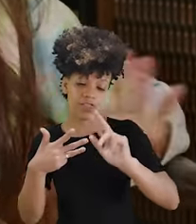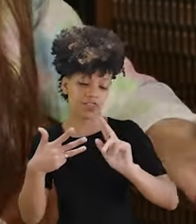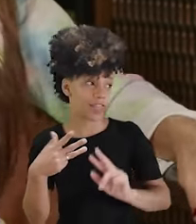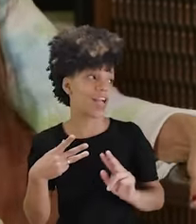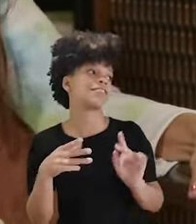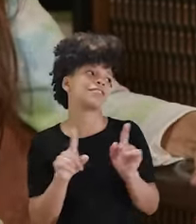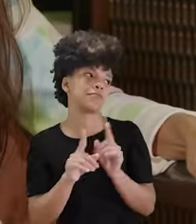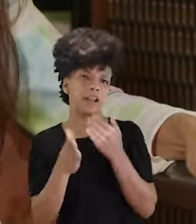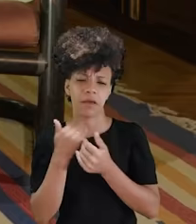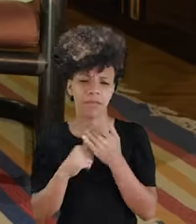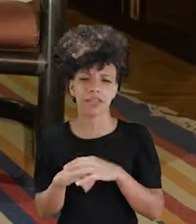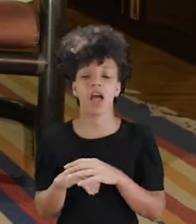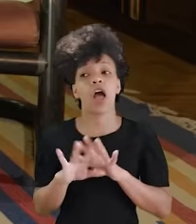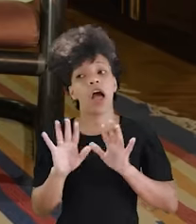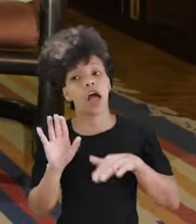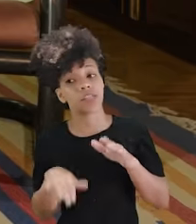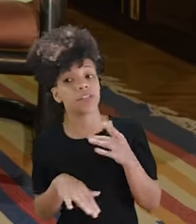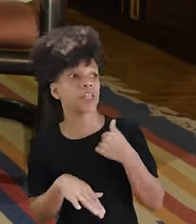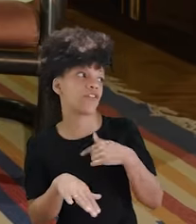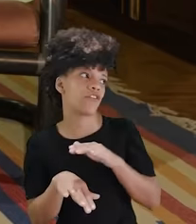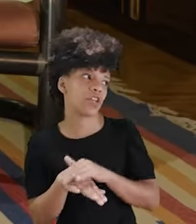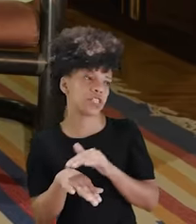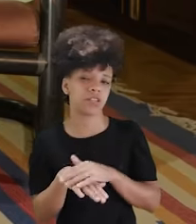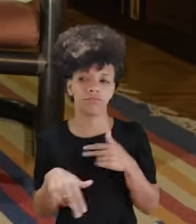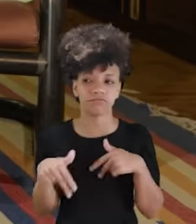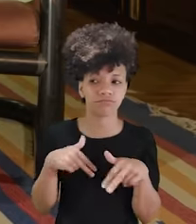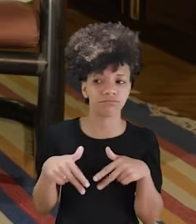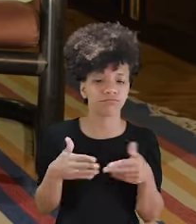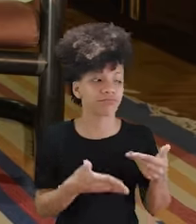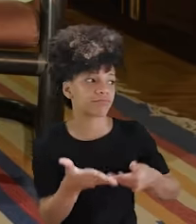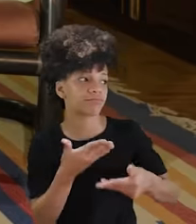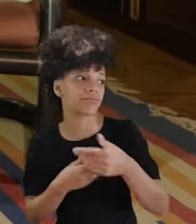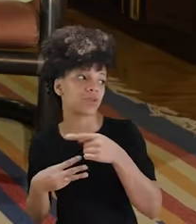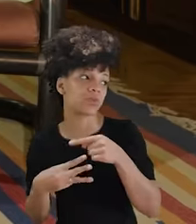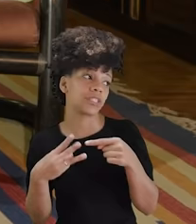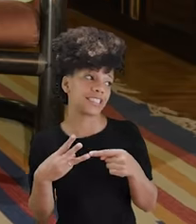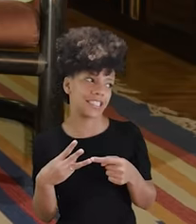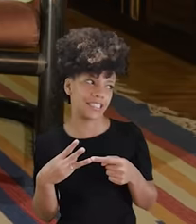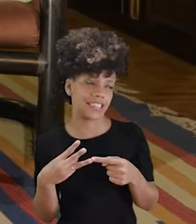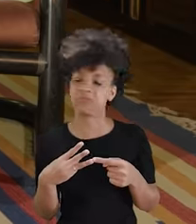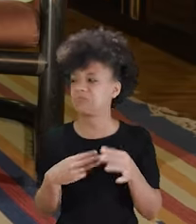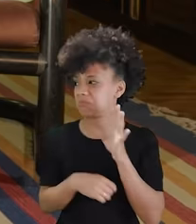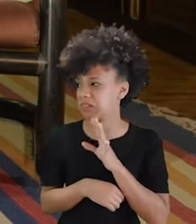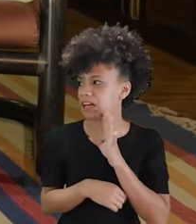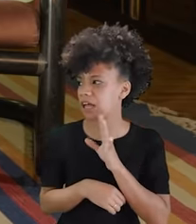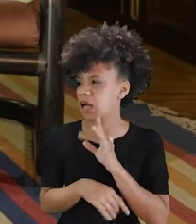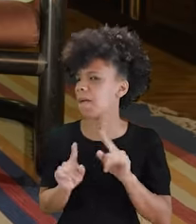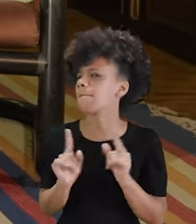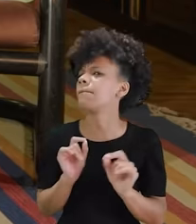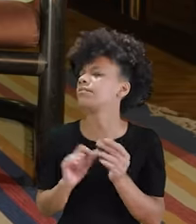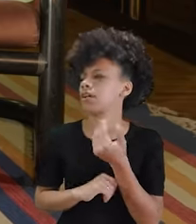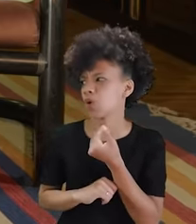dos três legal legal quem é o capitão deve Lógico né Capitão né bicho eu da